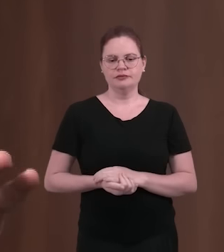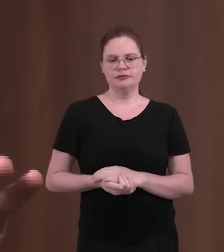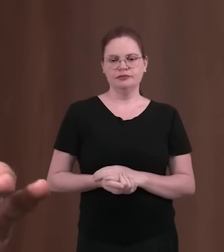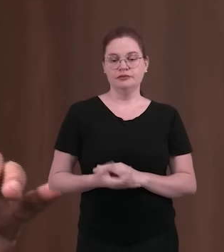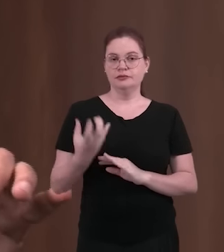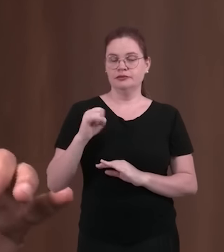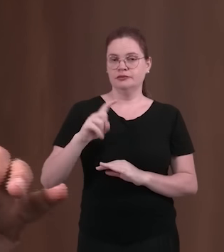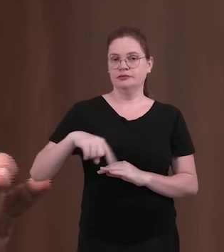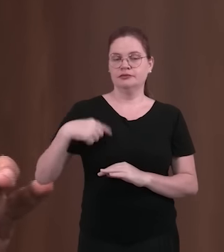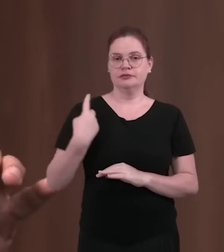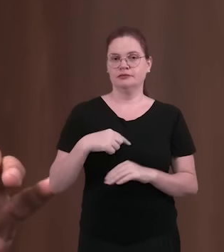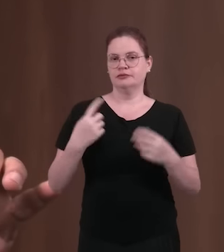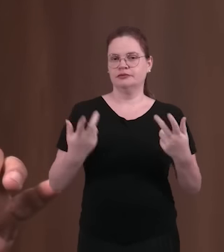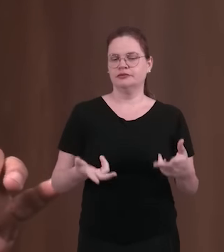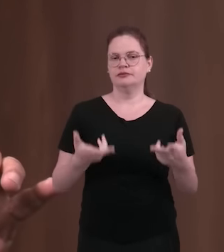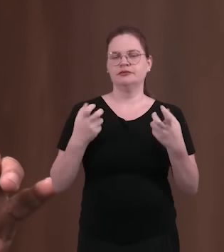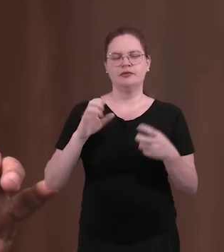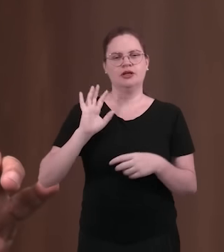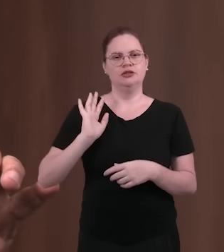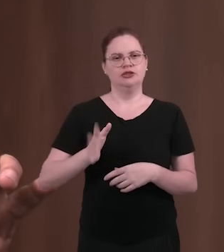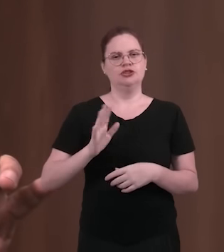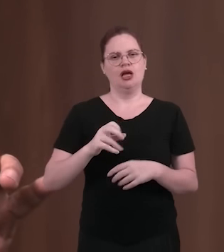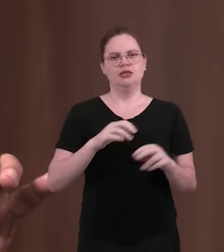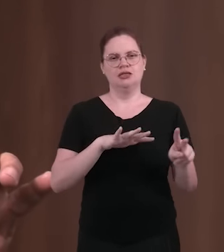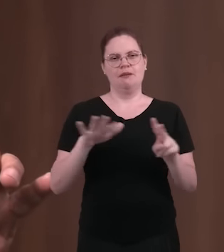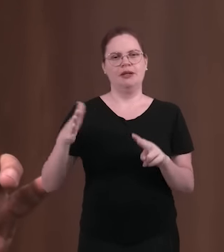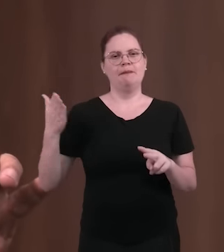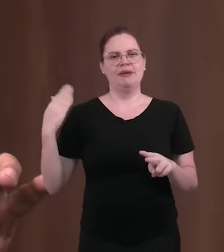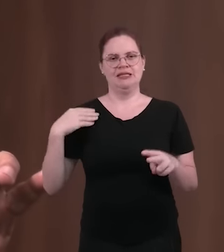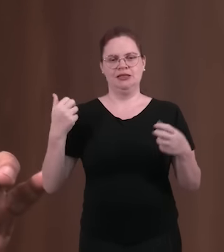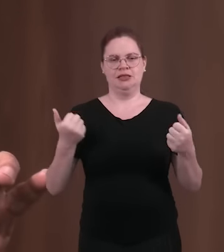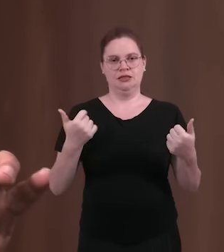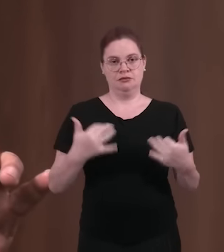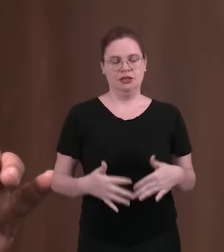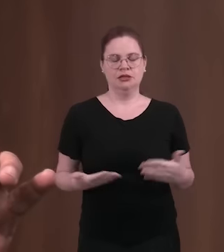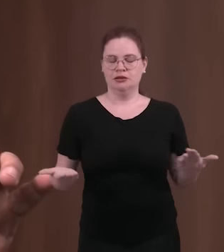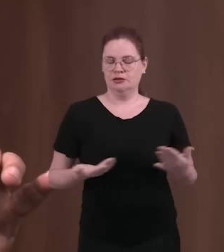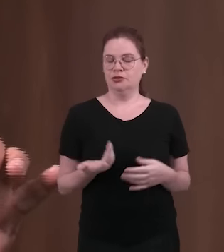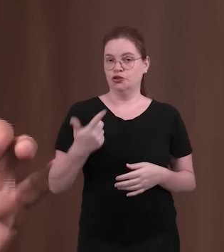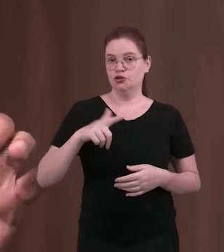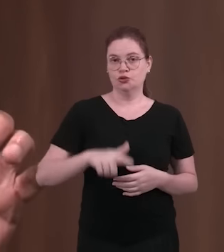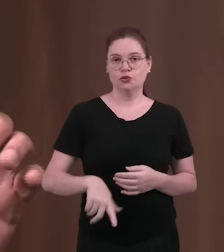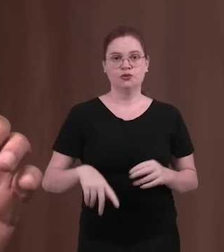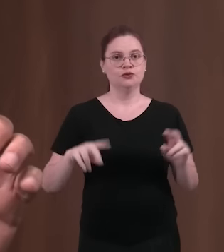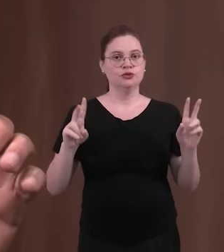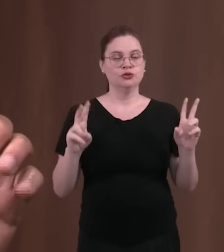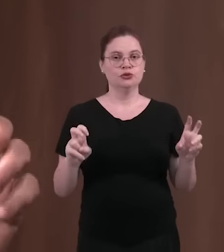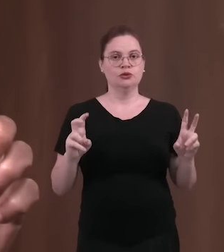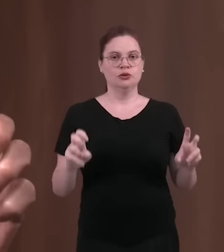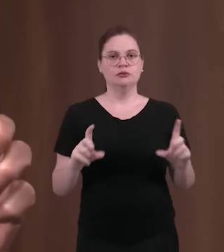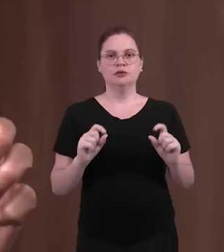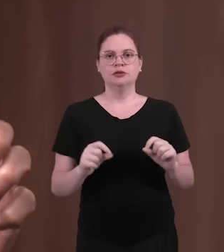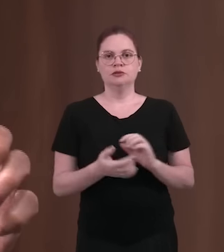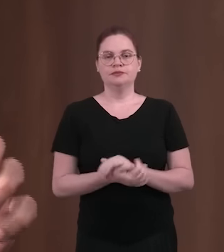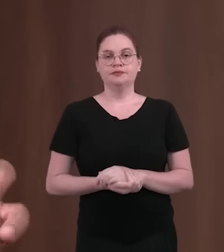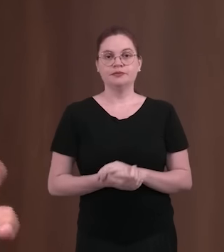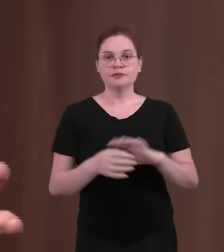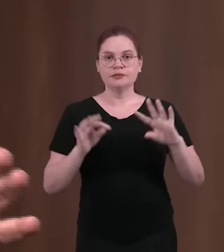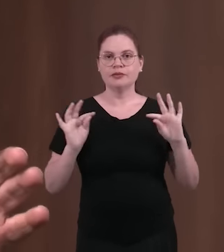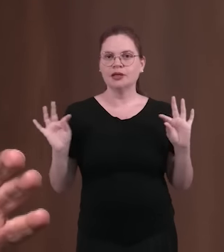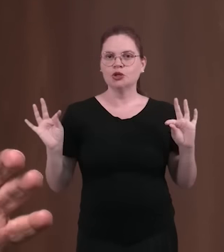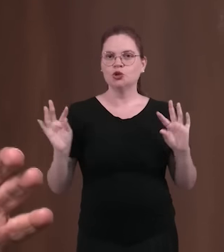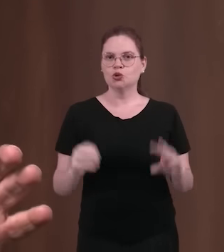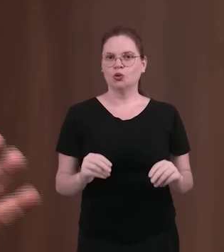se nós observamos, falamos isso na semana passada, estamos repetindo, sobre, em todas